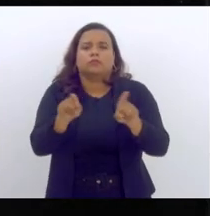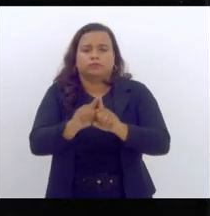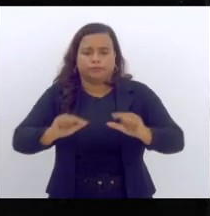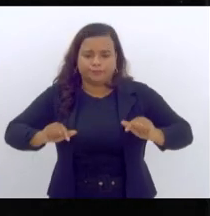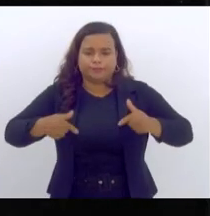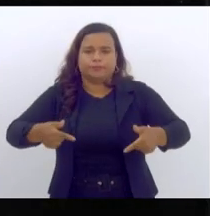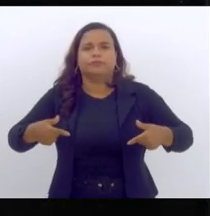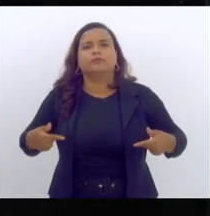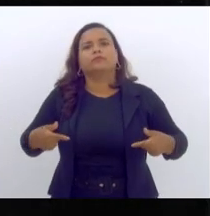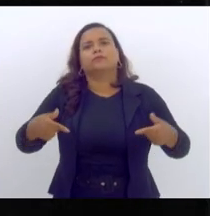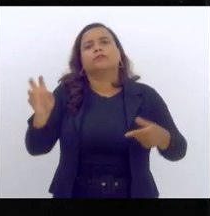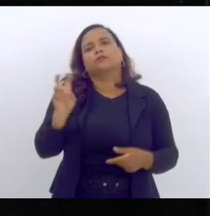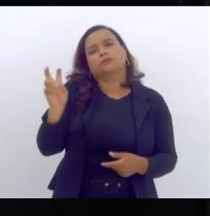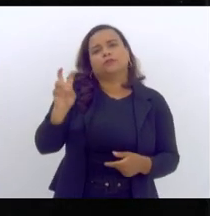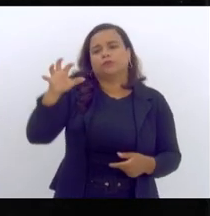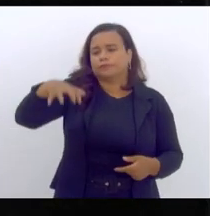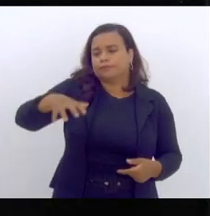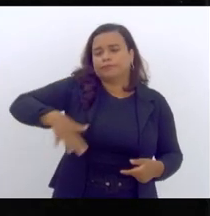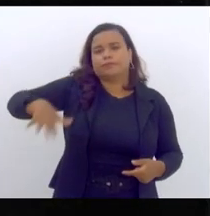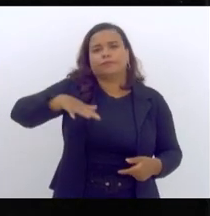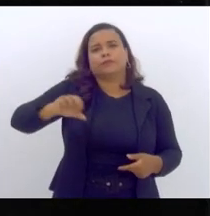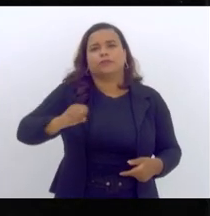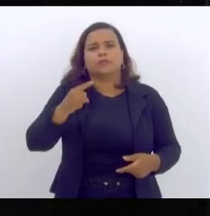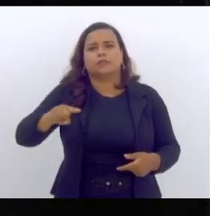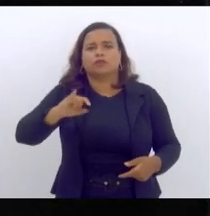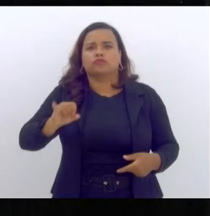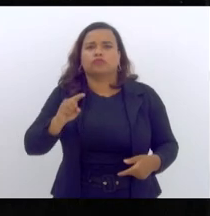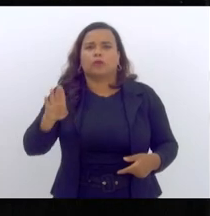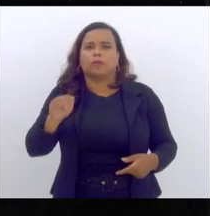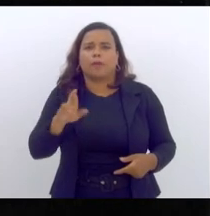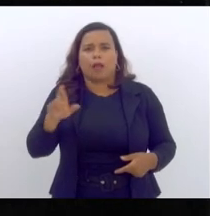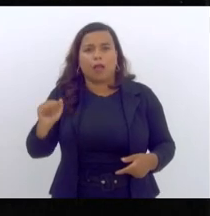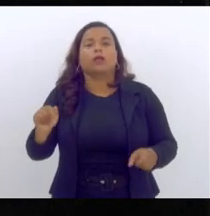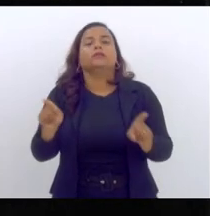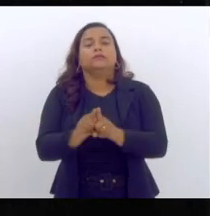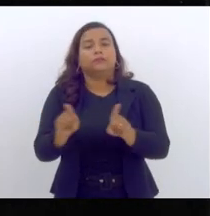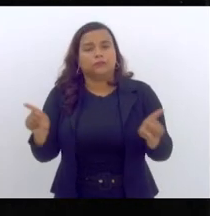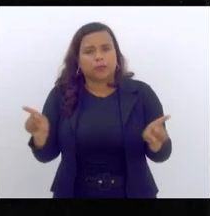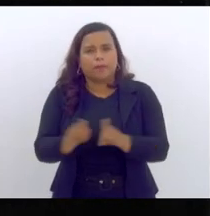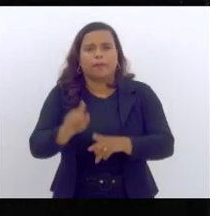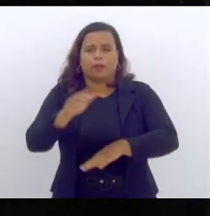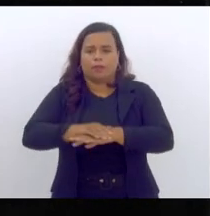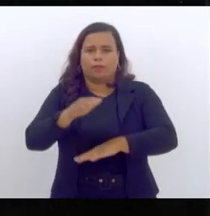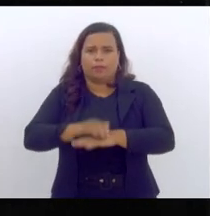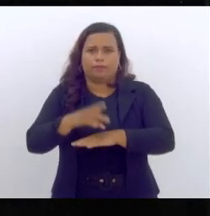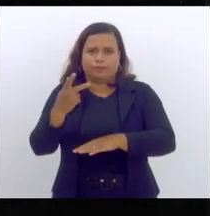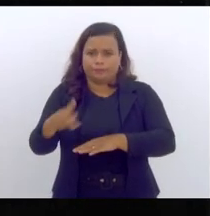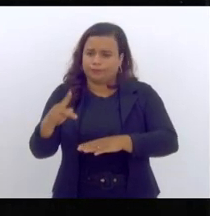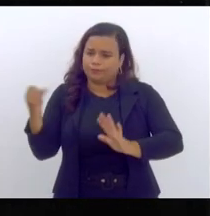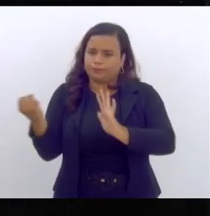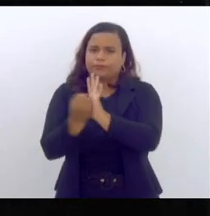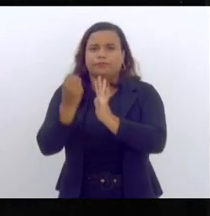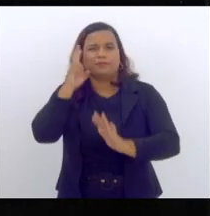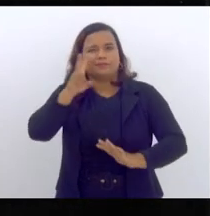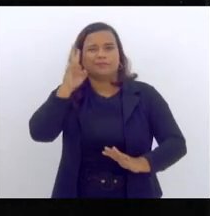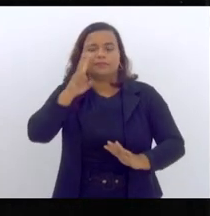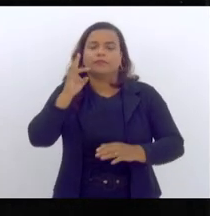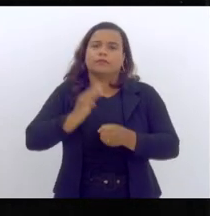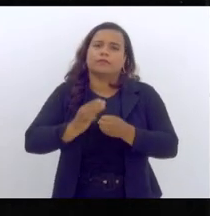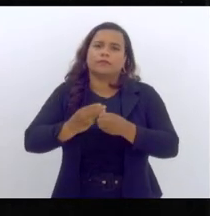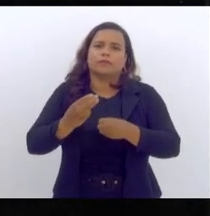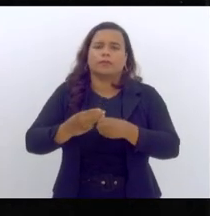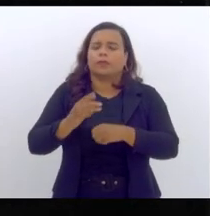quinto Distrito de São João da Barra e por ter sido na história do município o gestor que